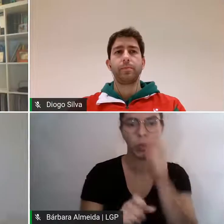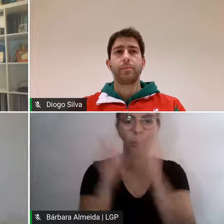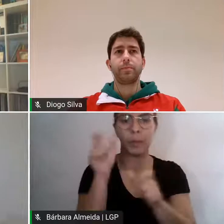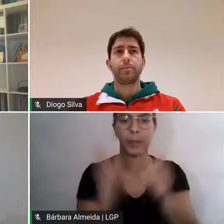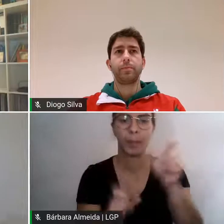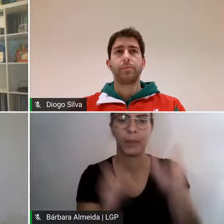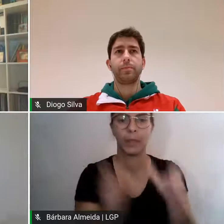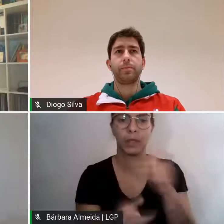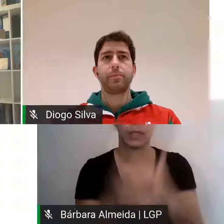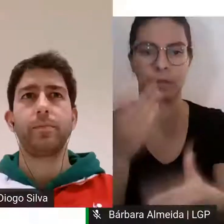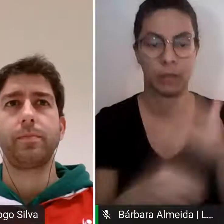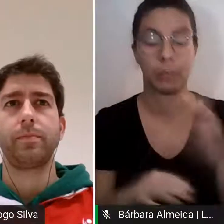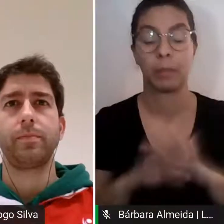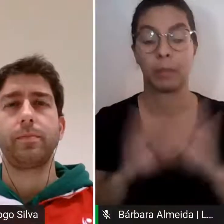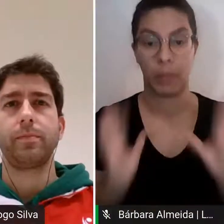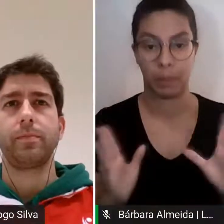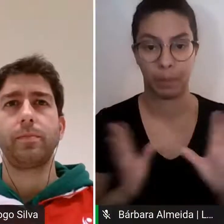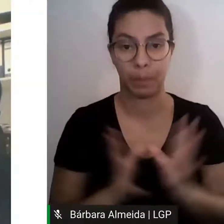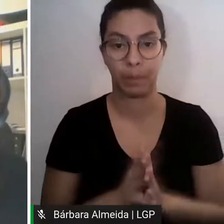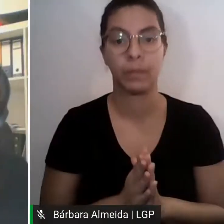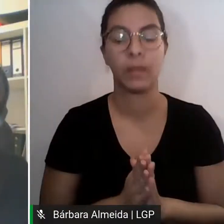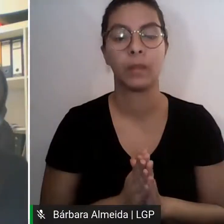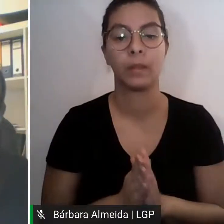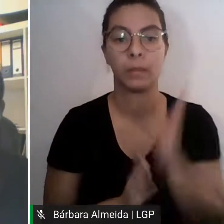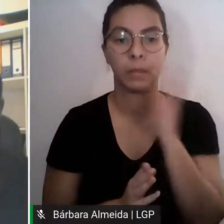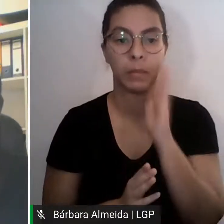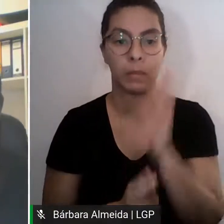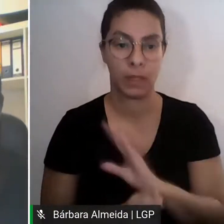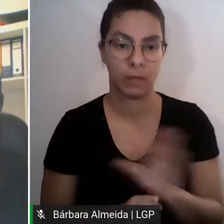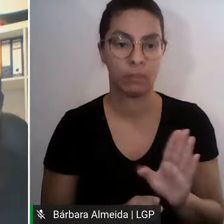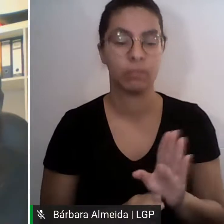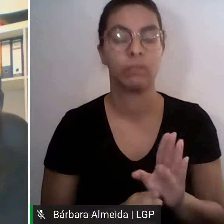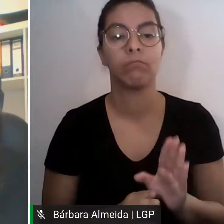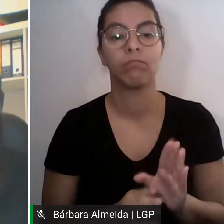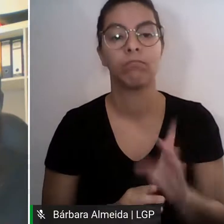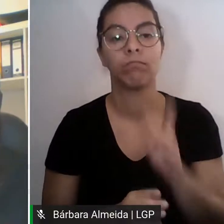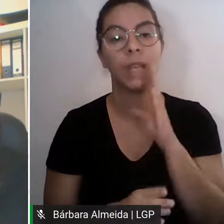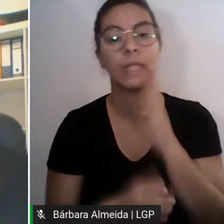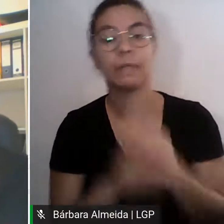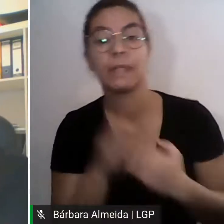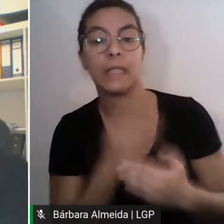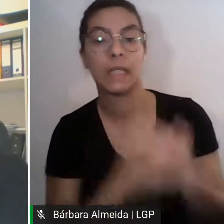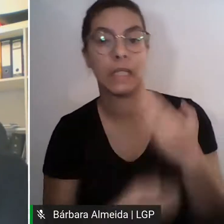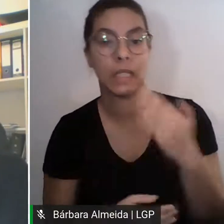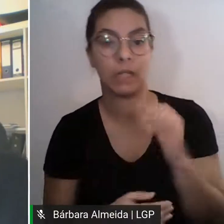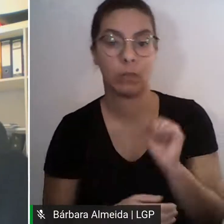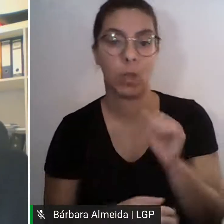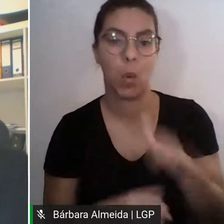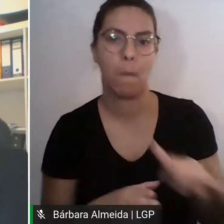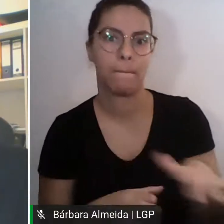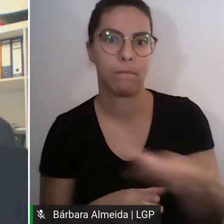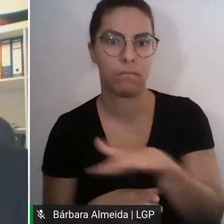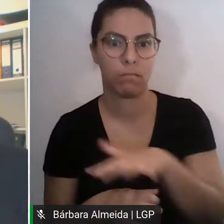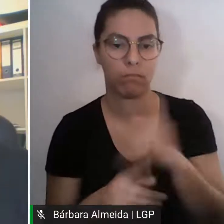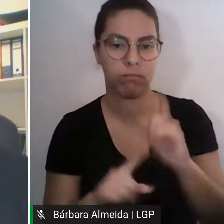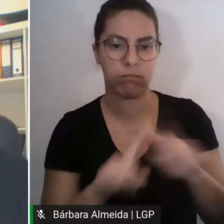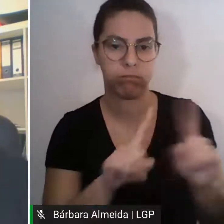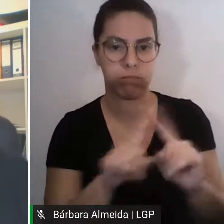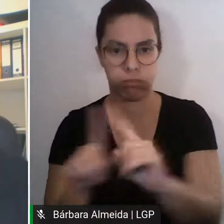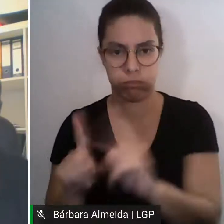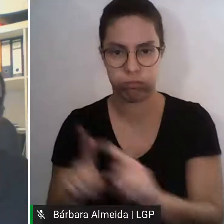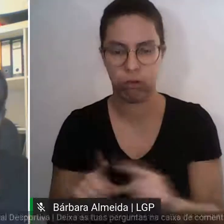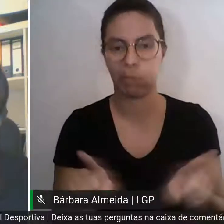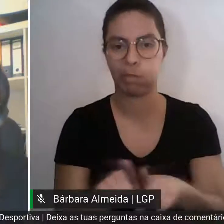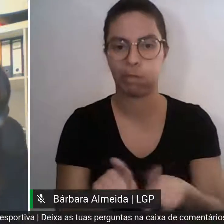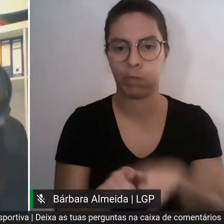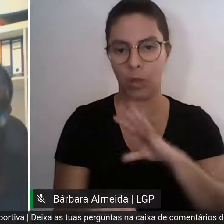os tipos de deficiências, como nós sabemos, é um mundo. E como esse mundo gigante que é dizer qual é o tipo de